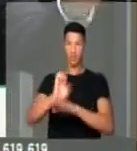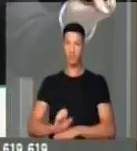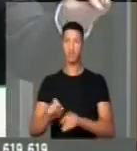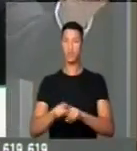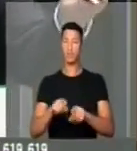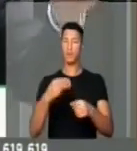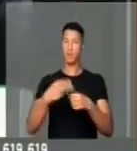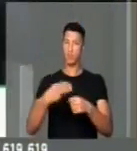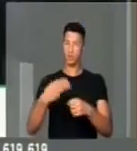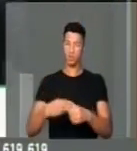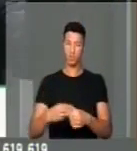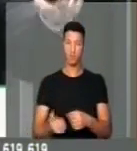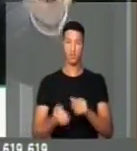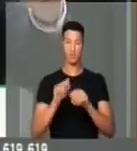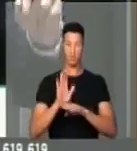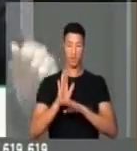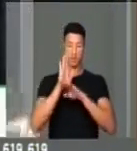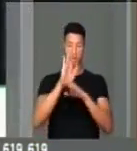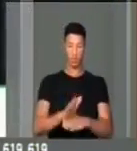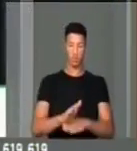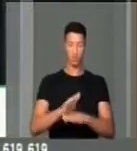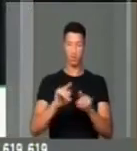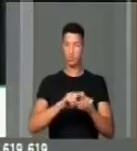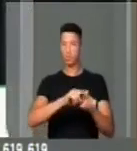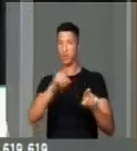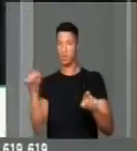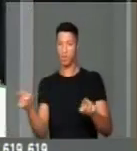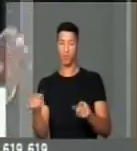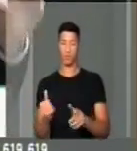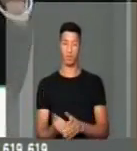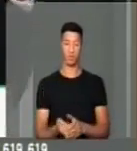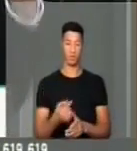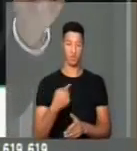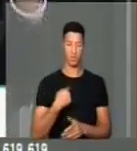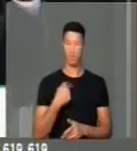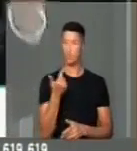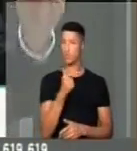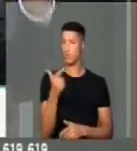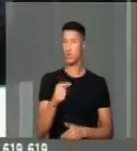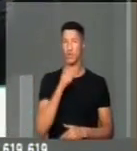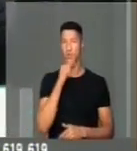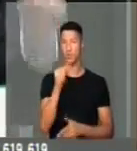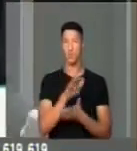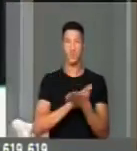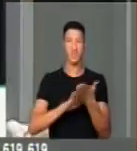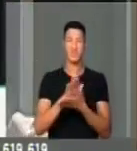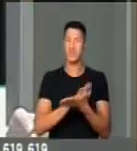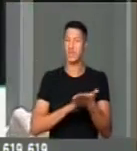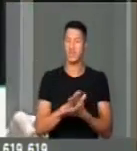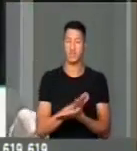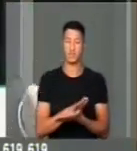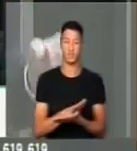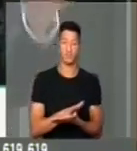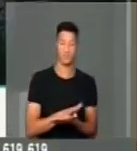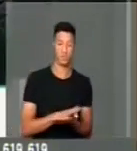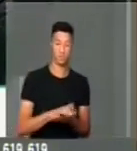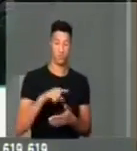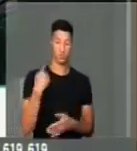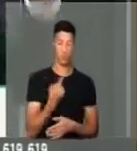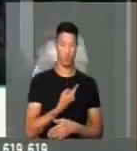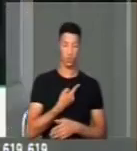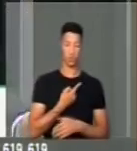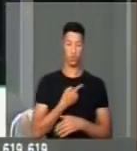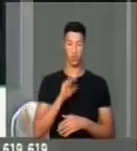e os municipais que ajudam lá na ponta, eu não tenho dúvidas nenhuma, os